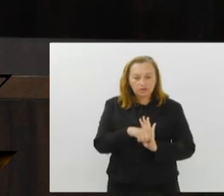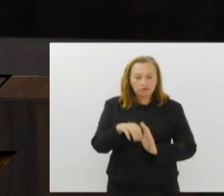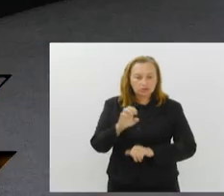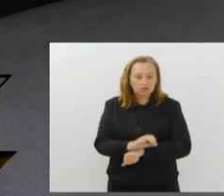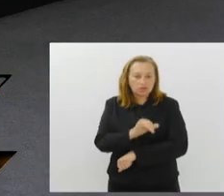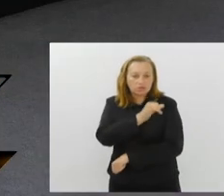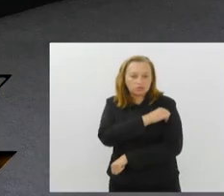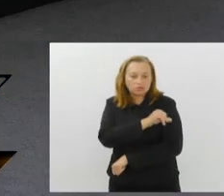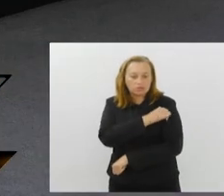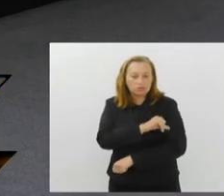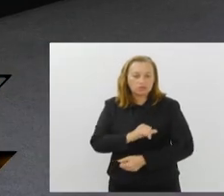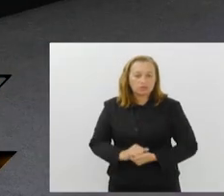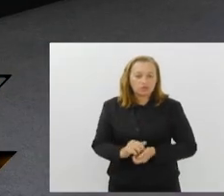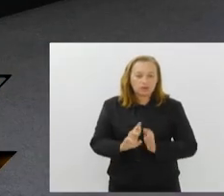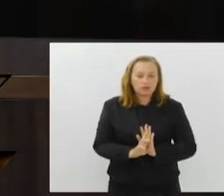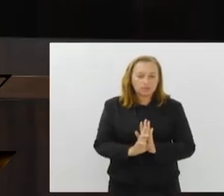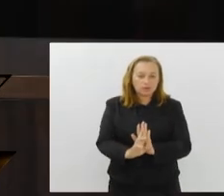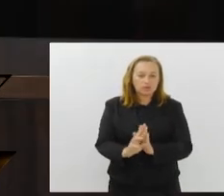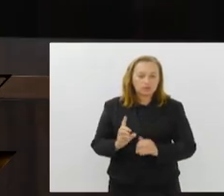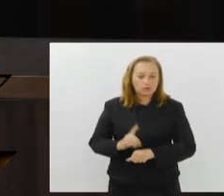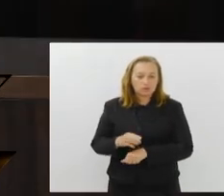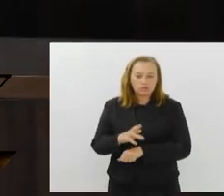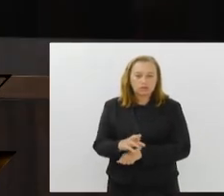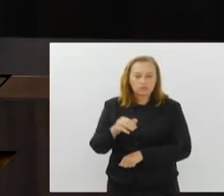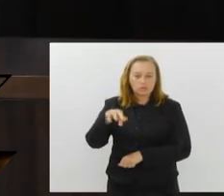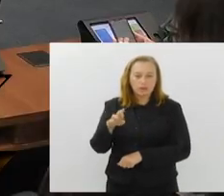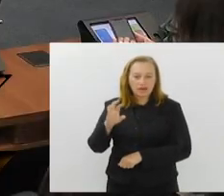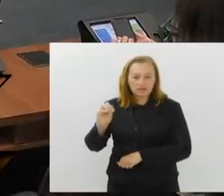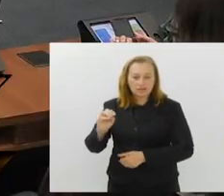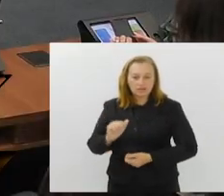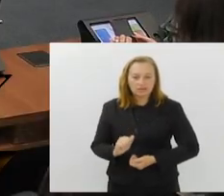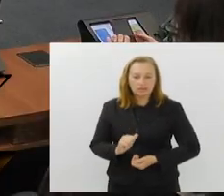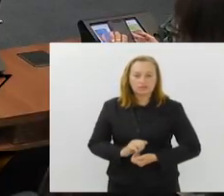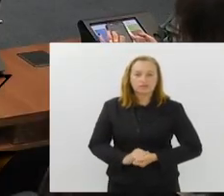Janeiro representando a Dra Mara Diniz